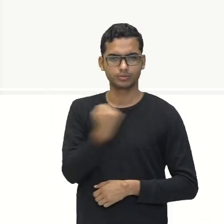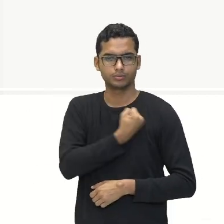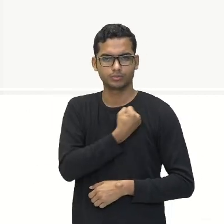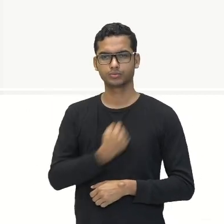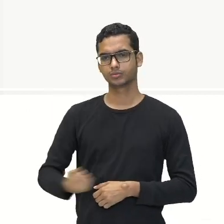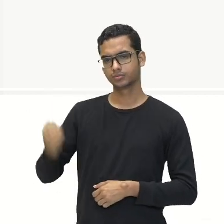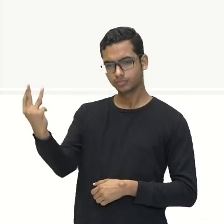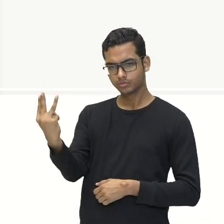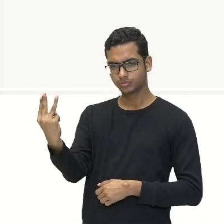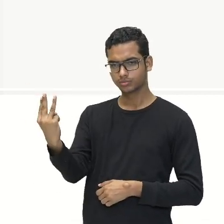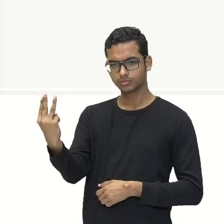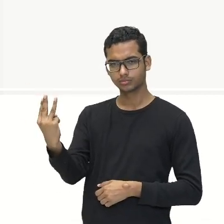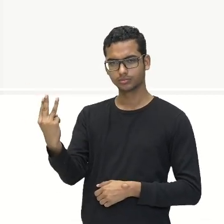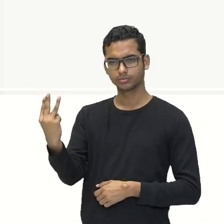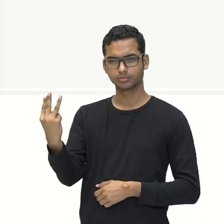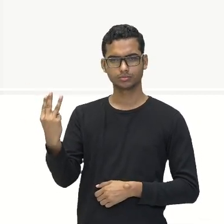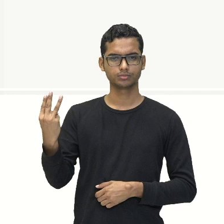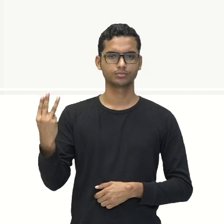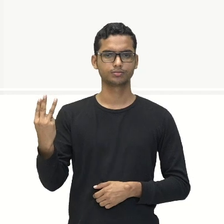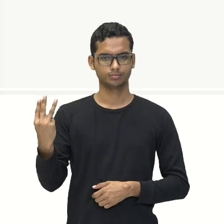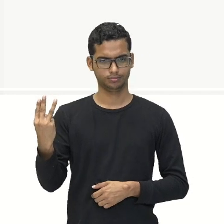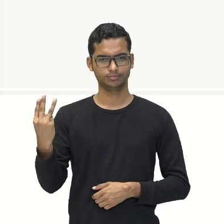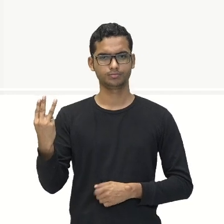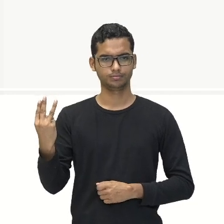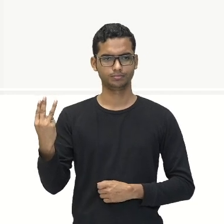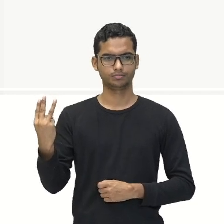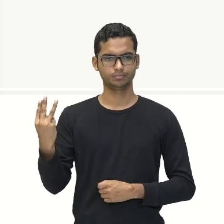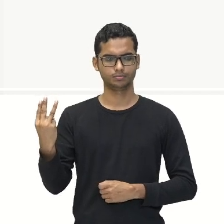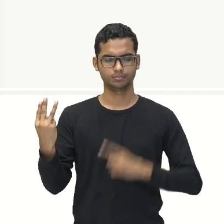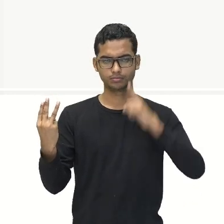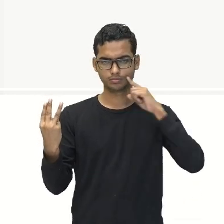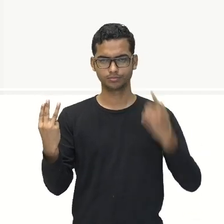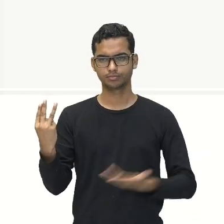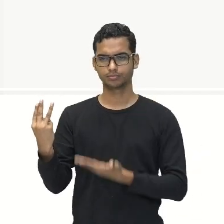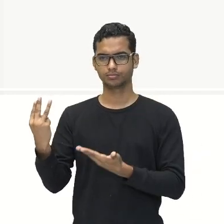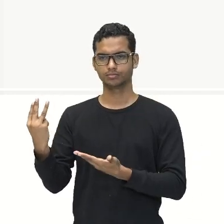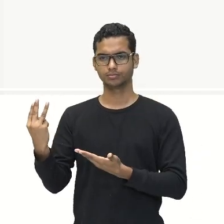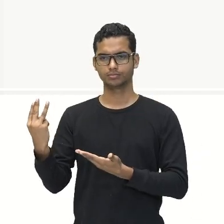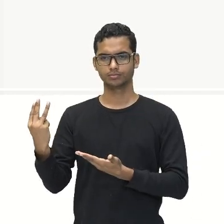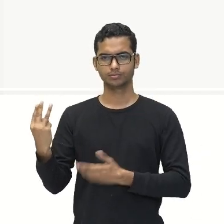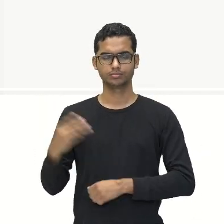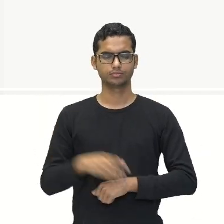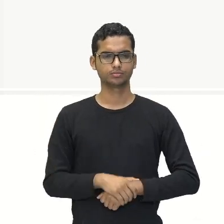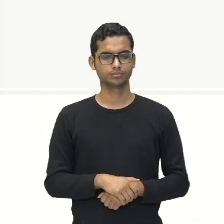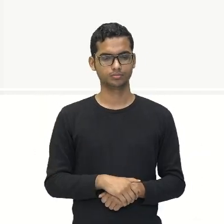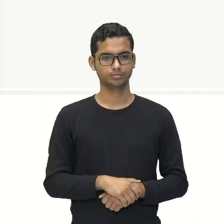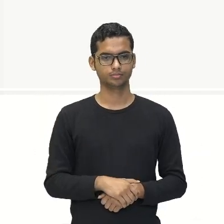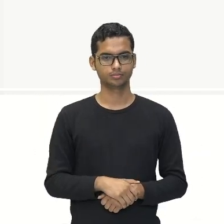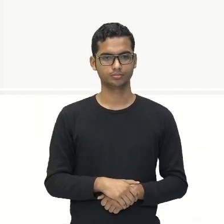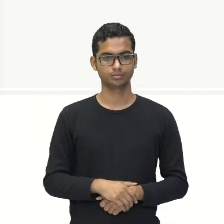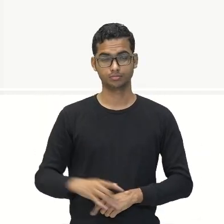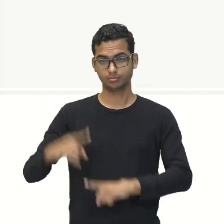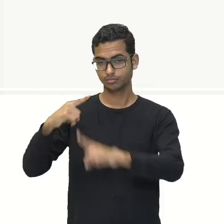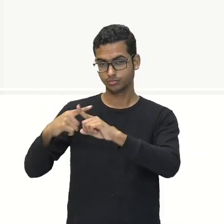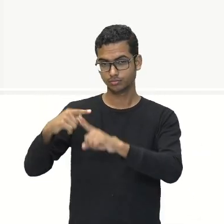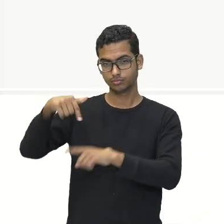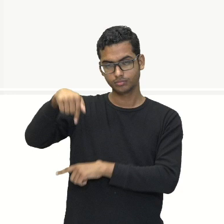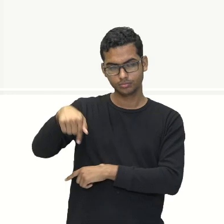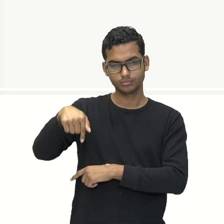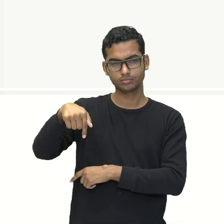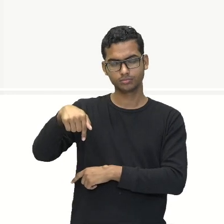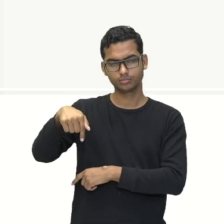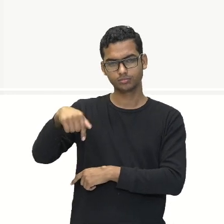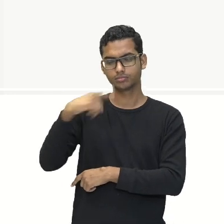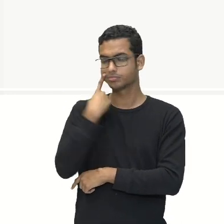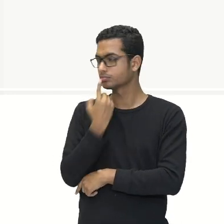da minha sequência. Nesse caso aqui, é o 3. Vezes Q Q é a